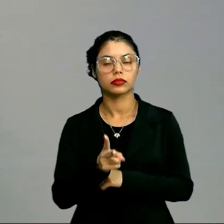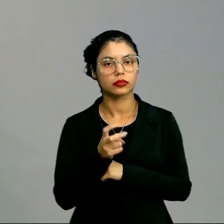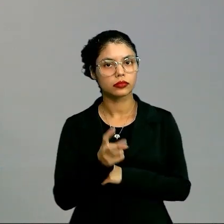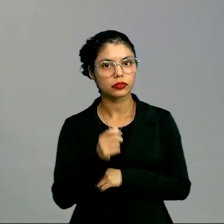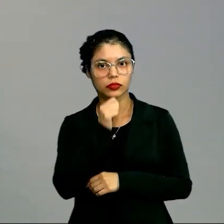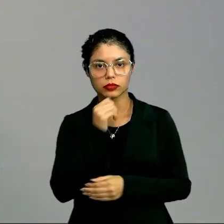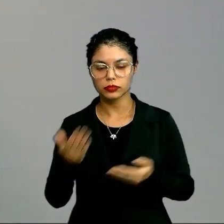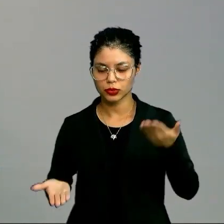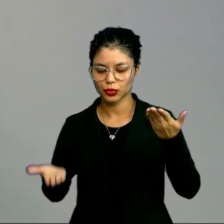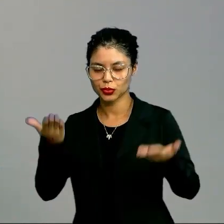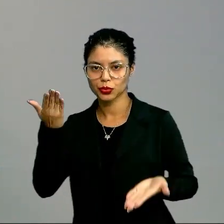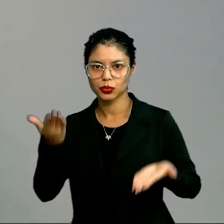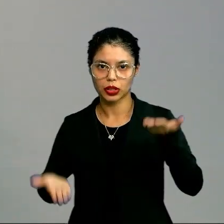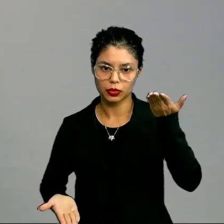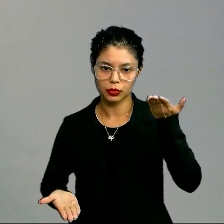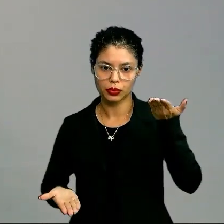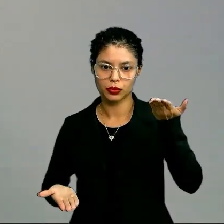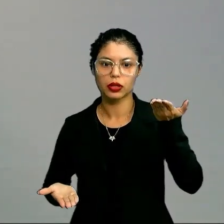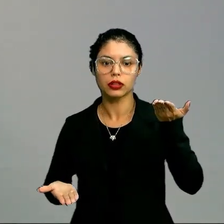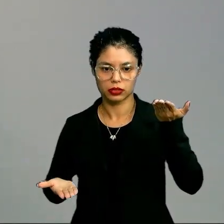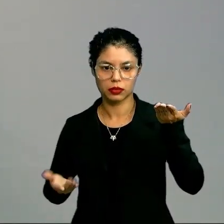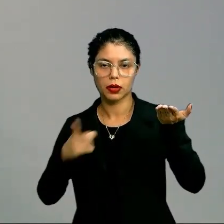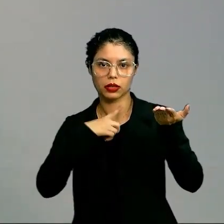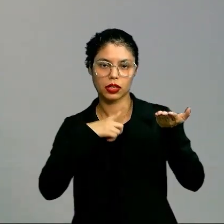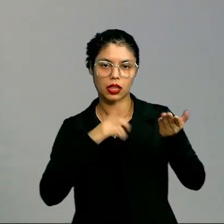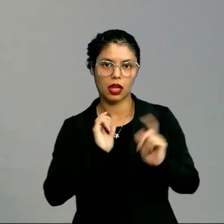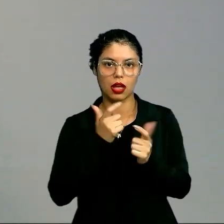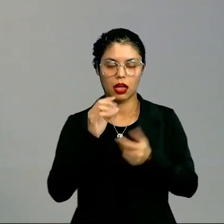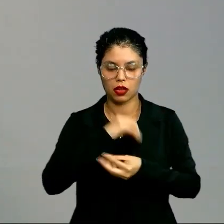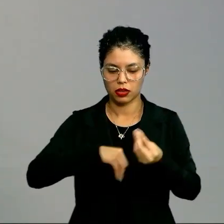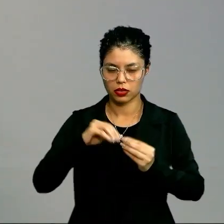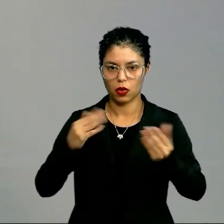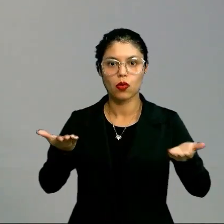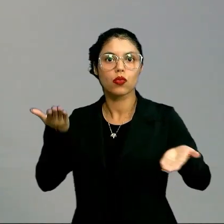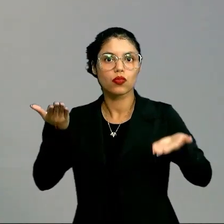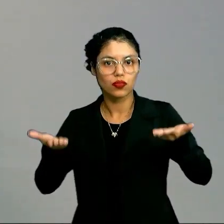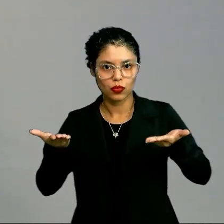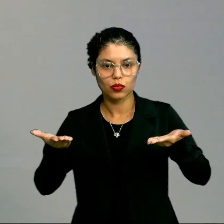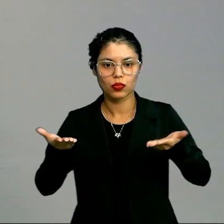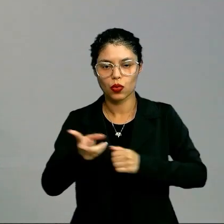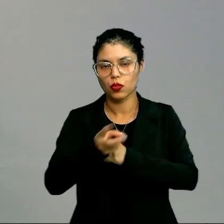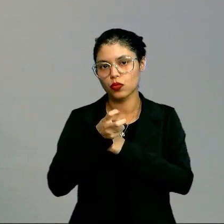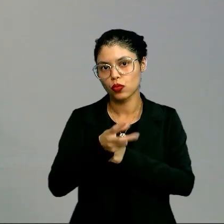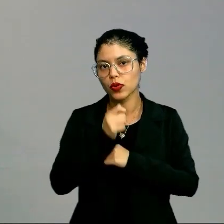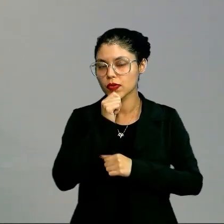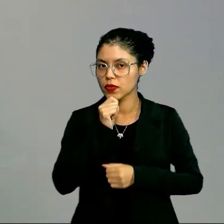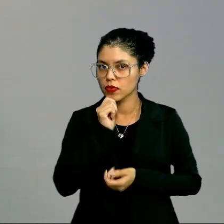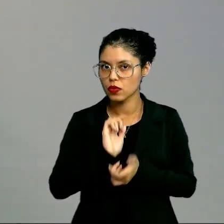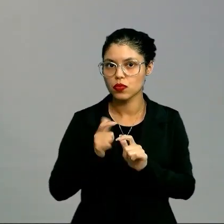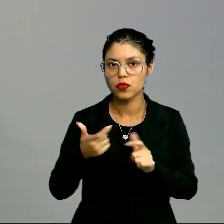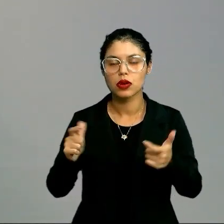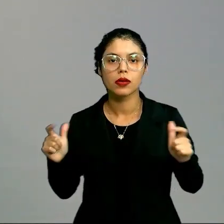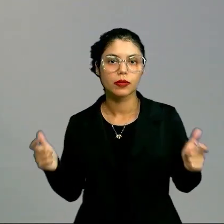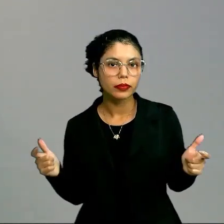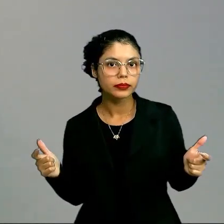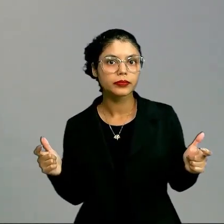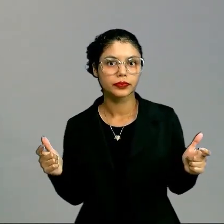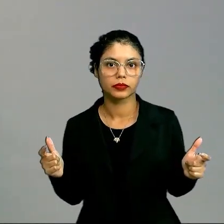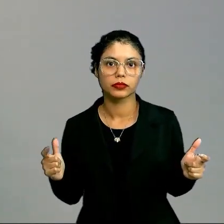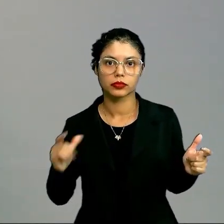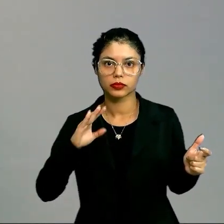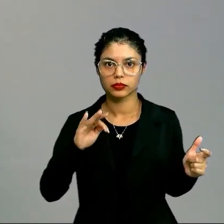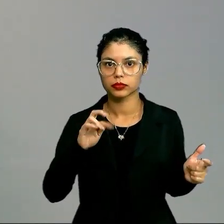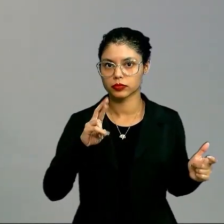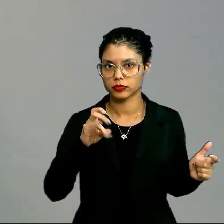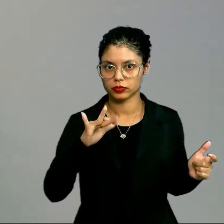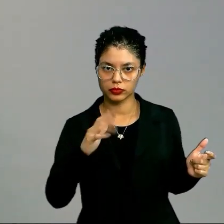consumo desse lado que foi aumentado para que a minha reação ela atinja o equilíbrio novamente. Então, o aumento da